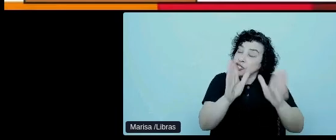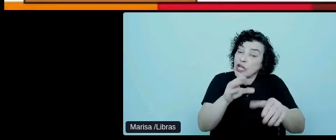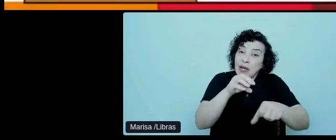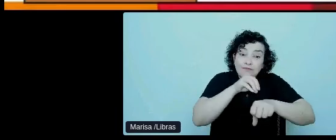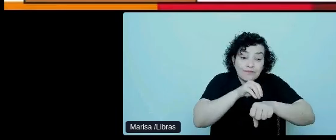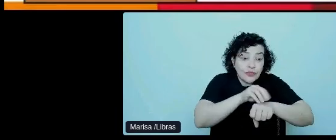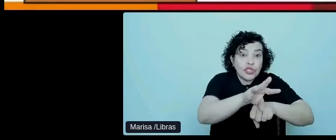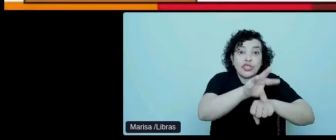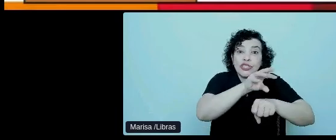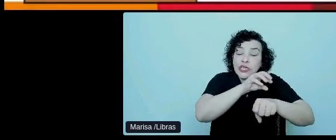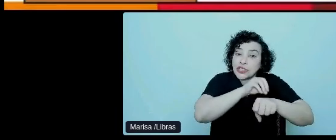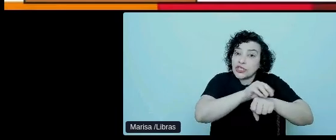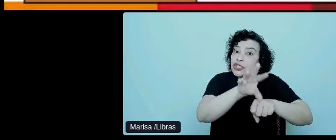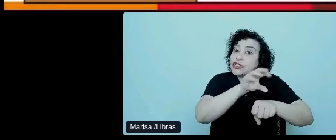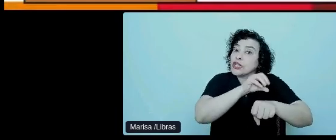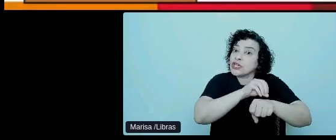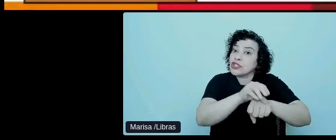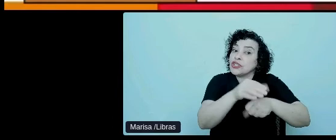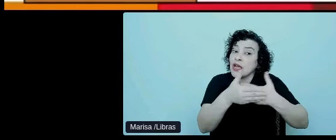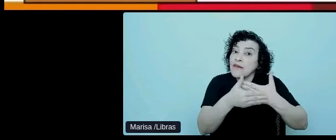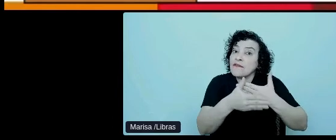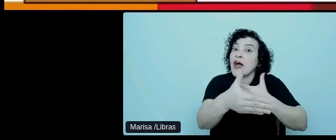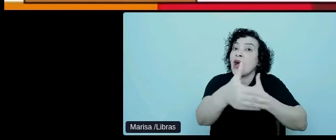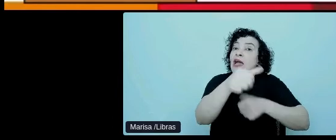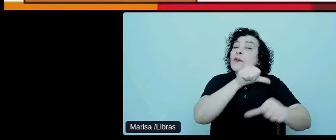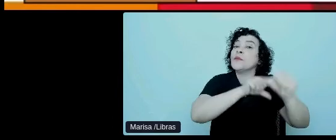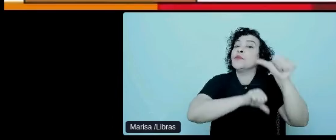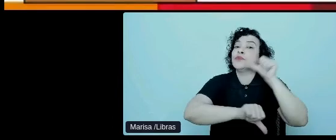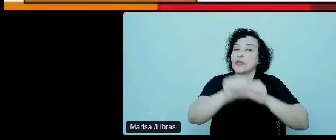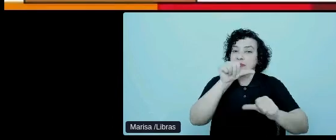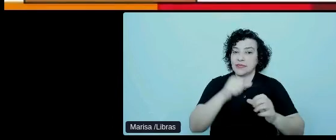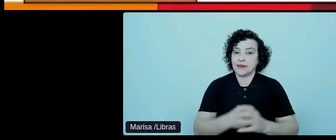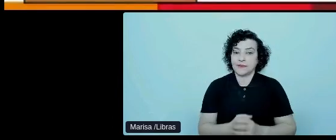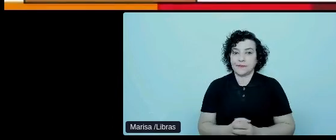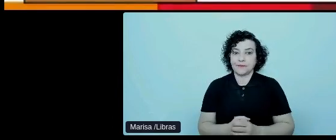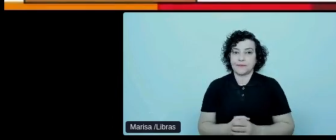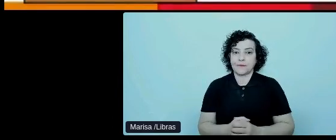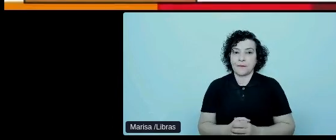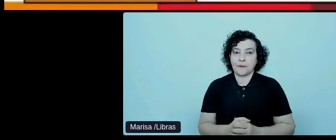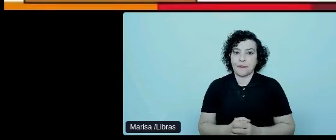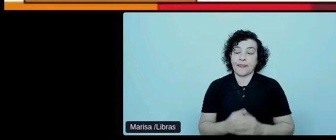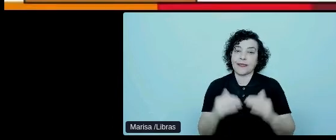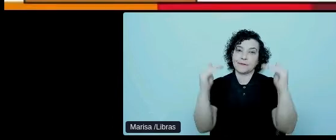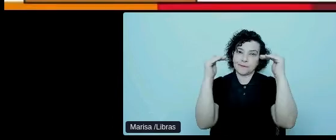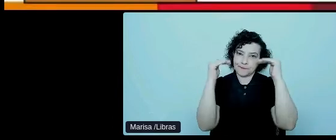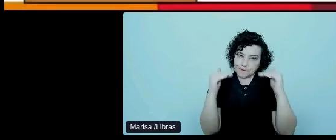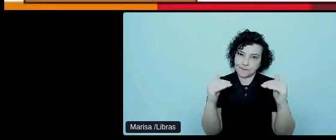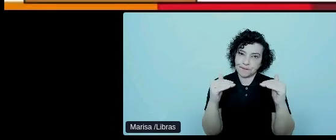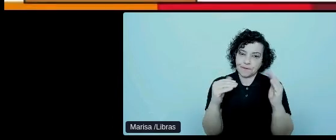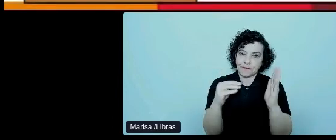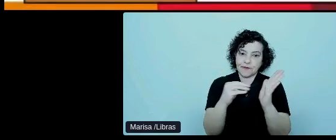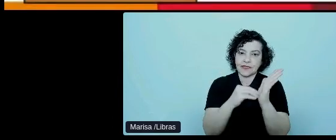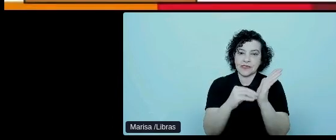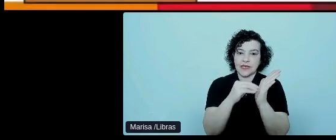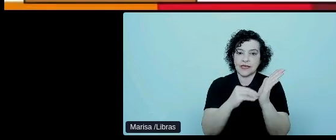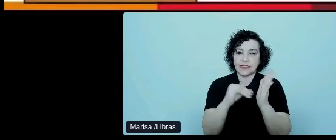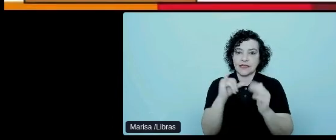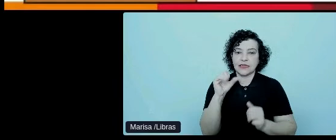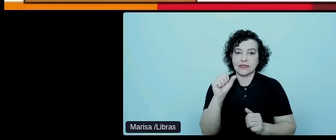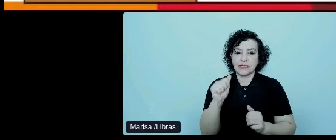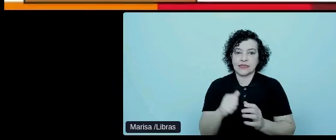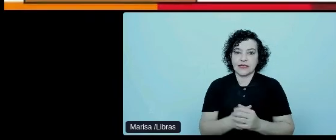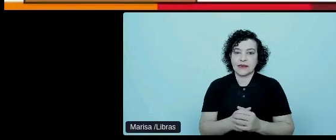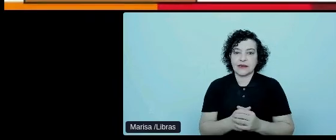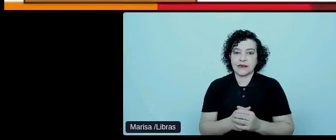vai acontecer, dando-nos muitas dicas, tá? Na parte de design, qual que é a Isa, responsabilidade do... Pode